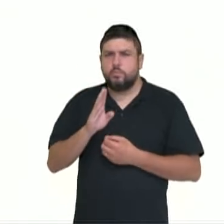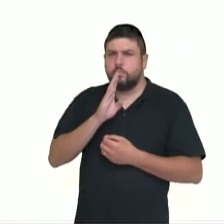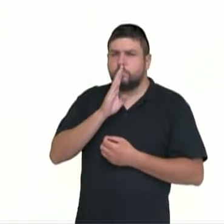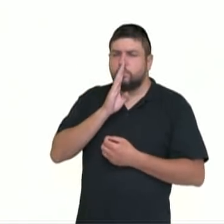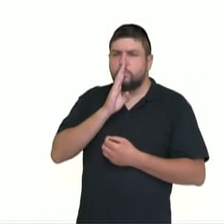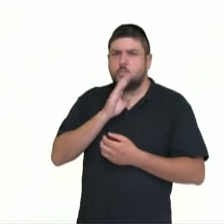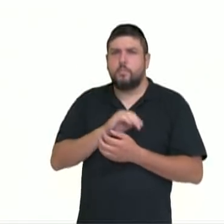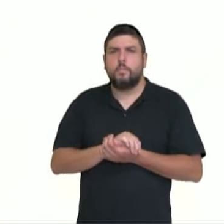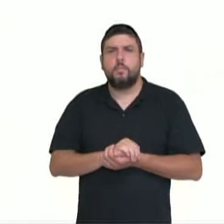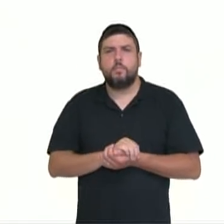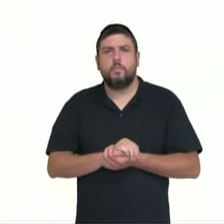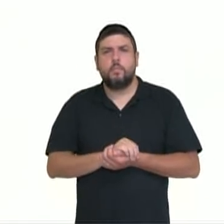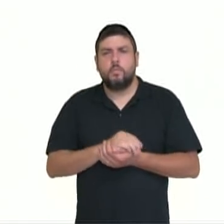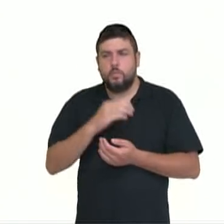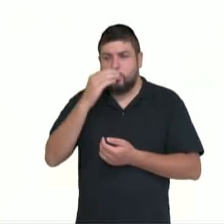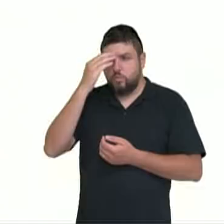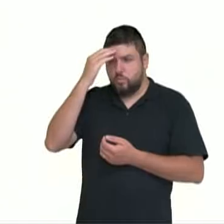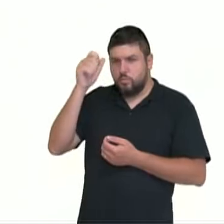em